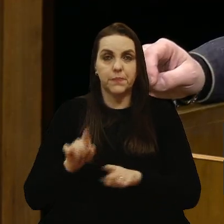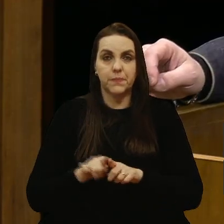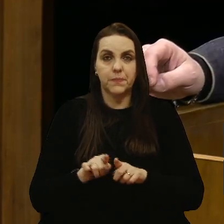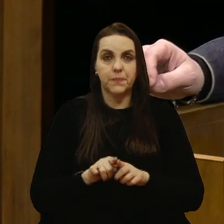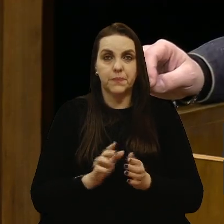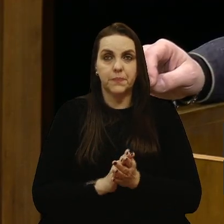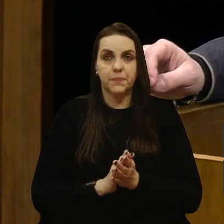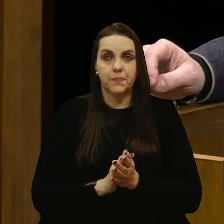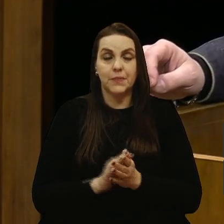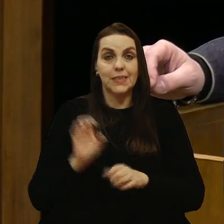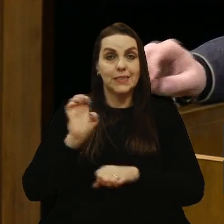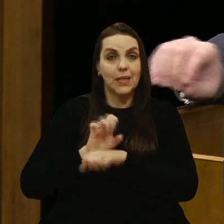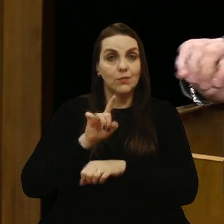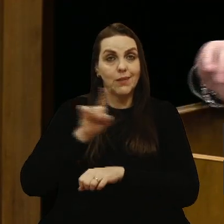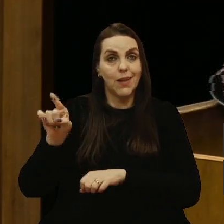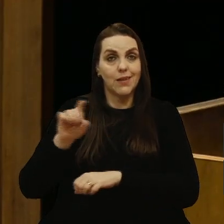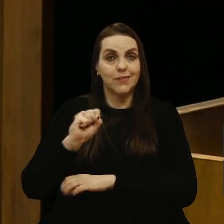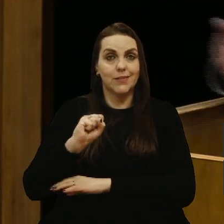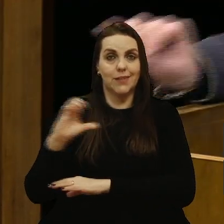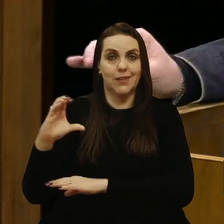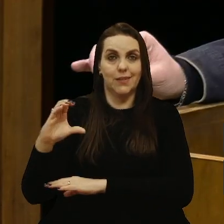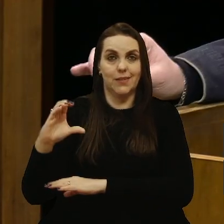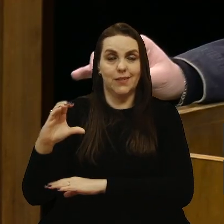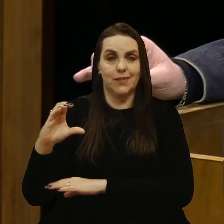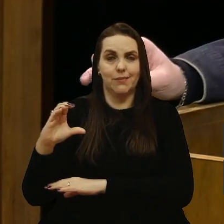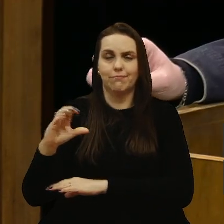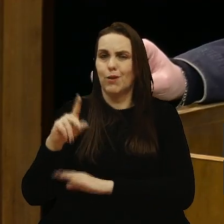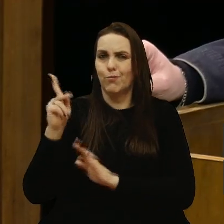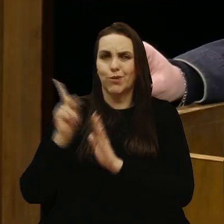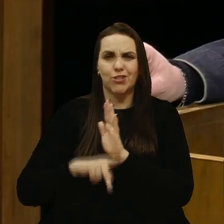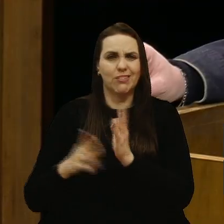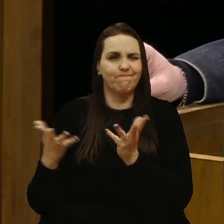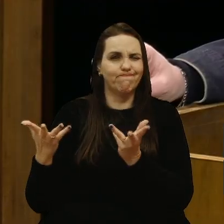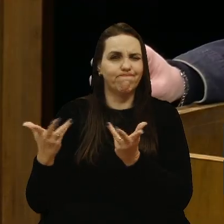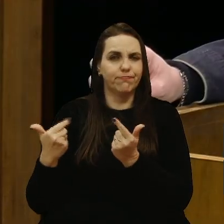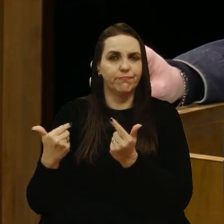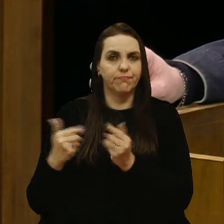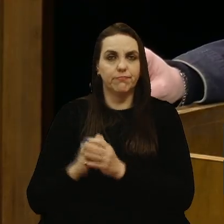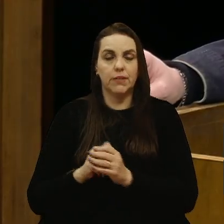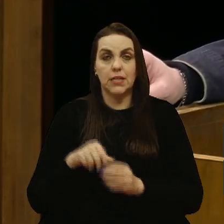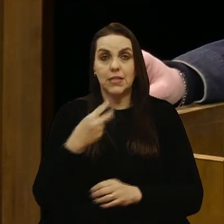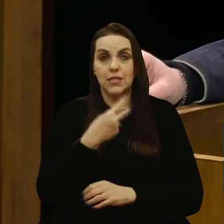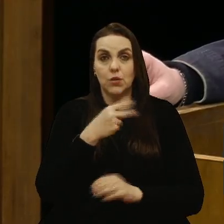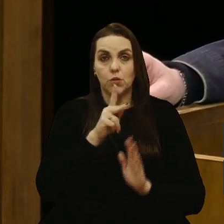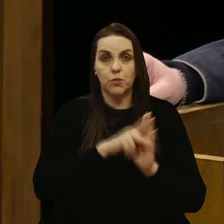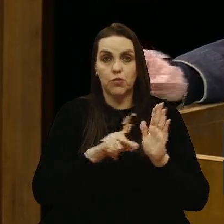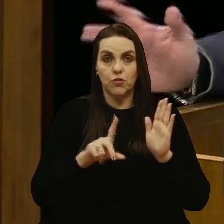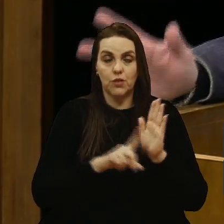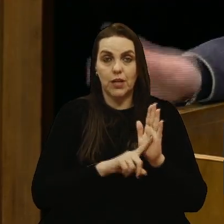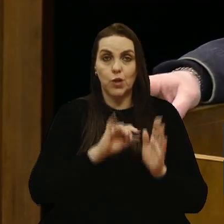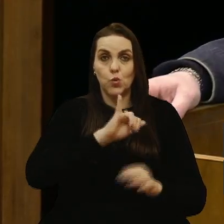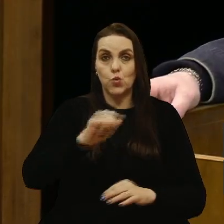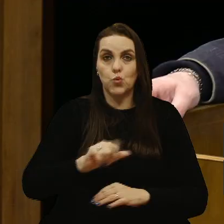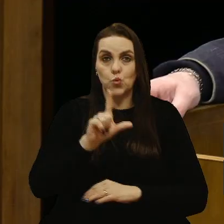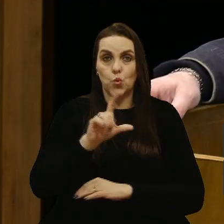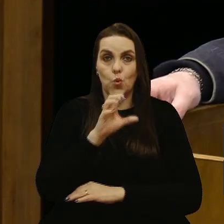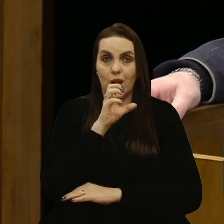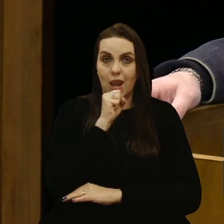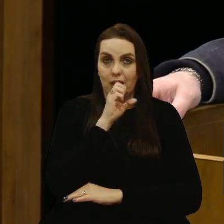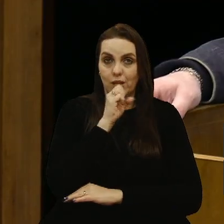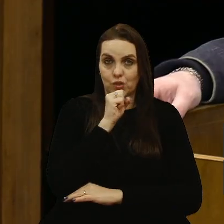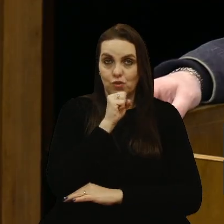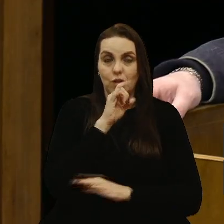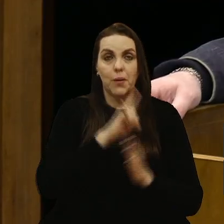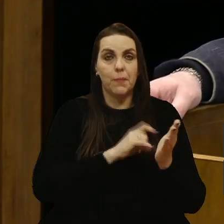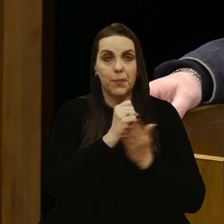do estado de Santa Catarina. É um projeto fantástico. E o segundo projeto de lei, que é o Julho Laranja, que foi protocolado inclusive